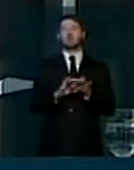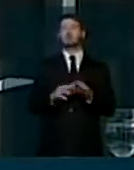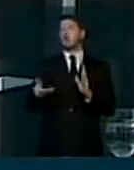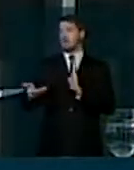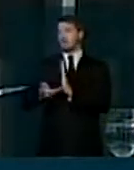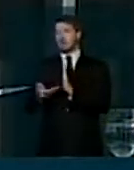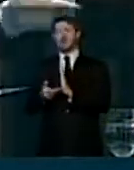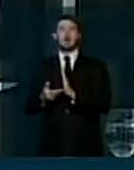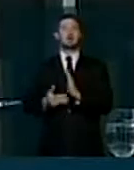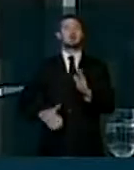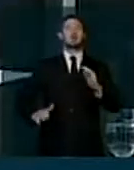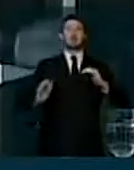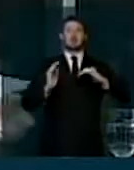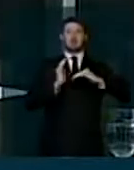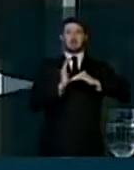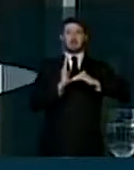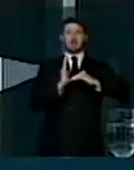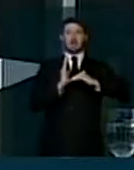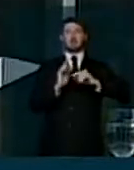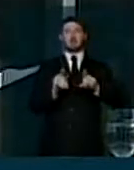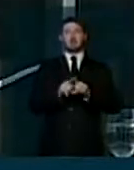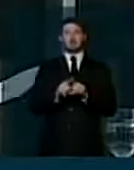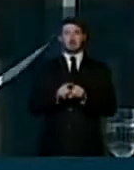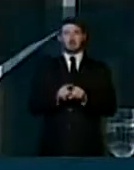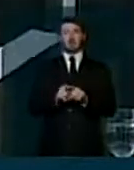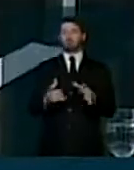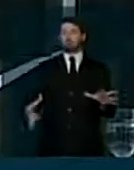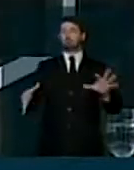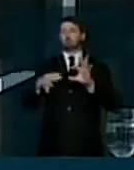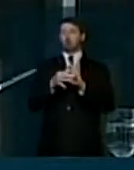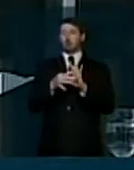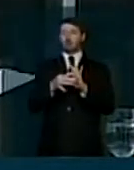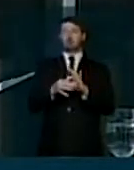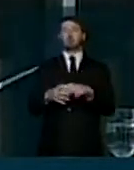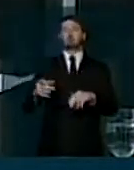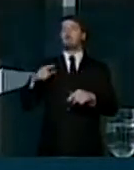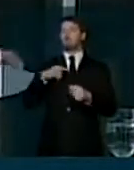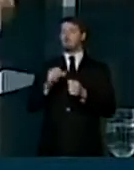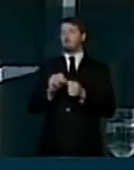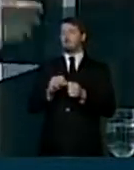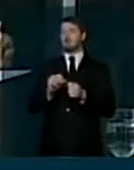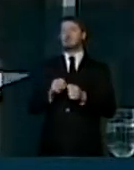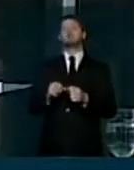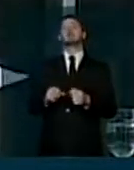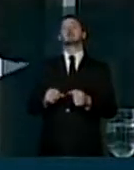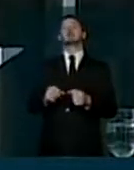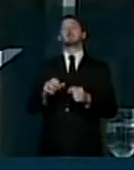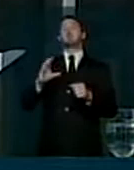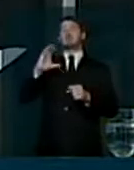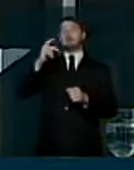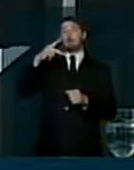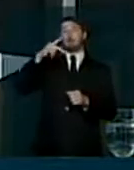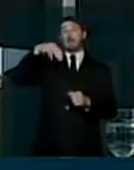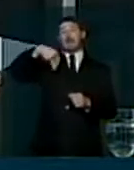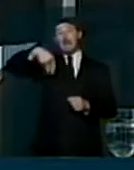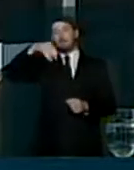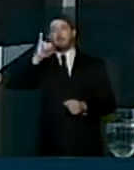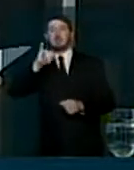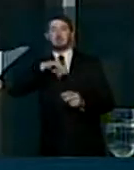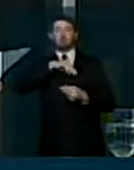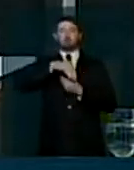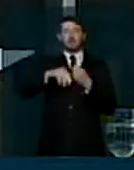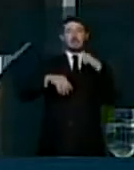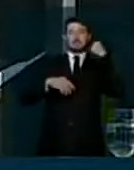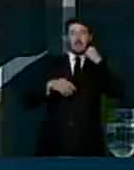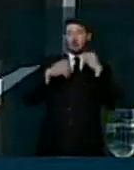Câmara quanto o Senado Federal se reuniram e entenderam a fazer uma comissão parlamentar mista para